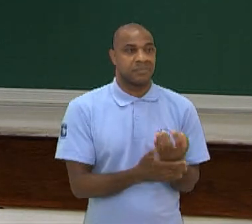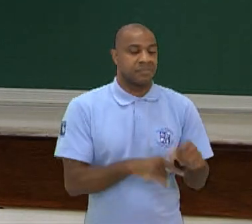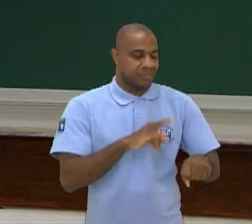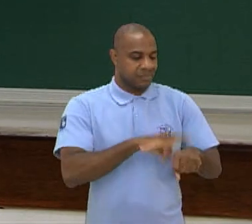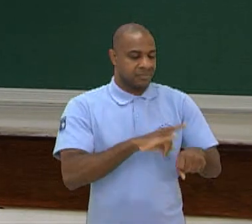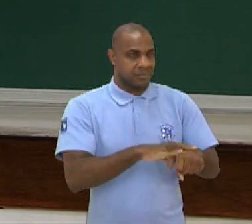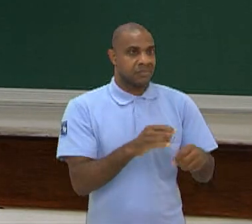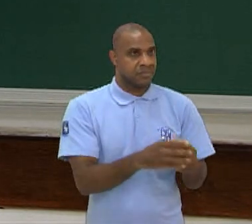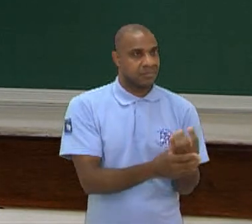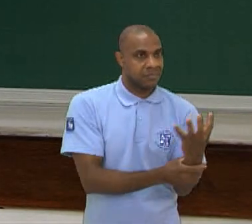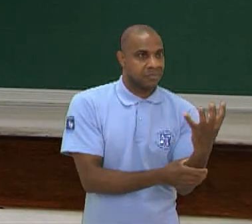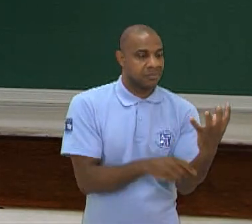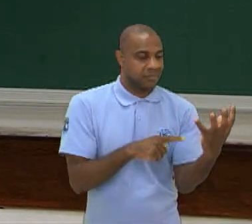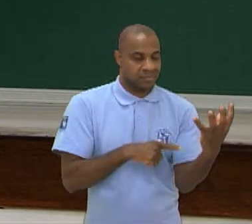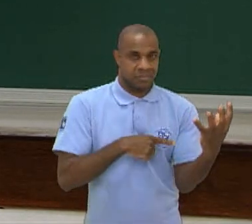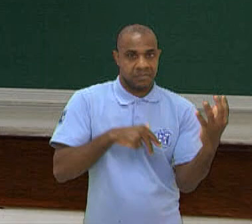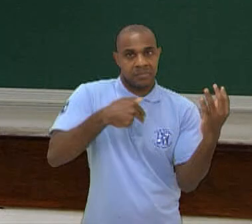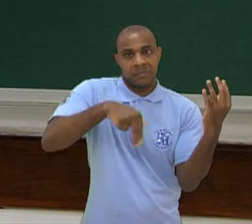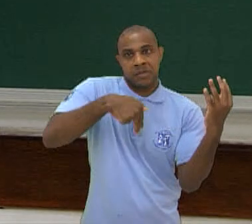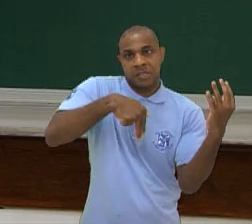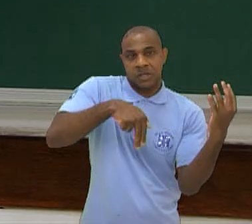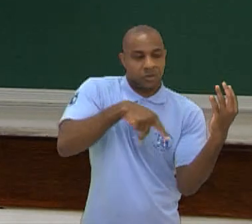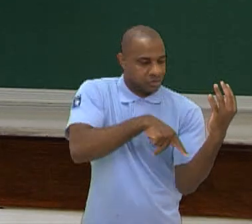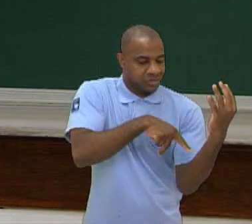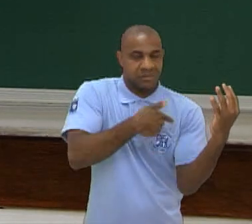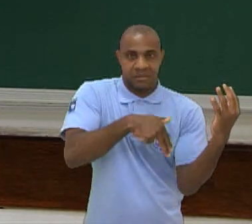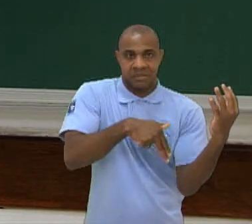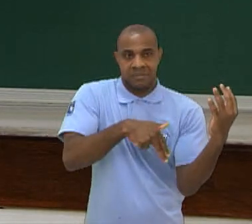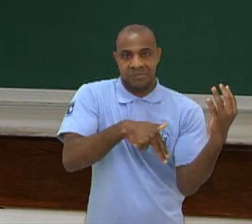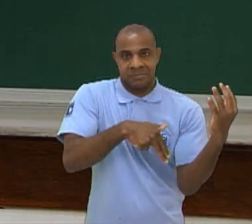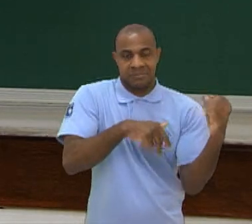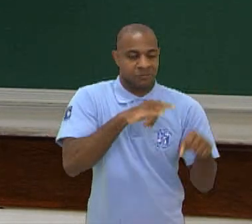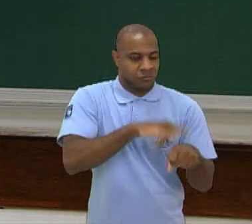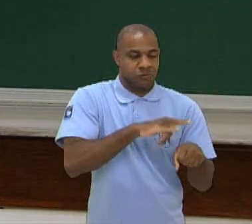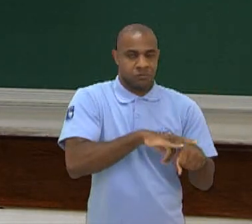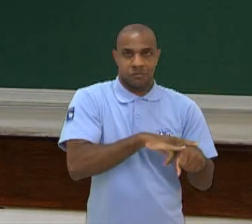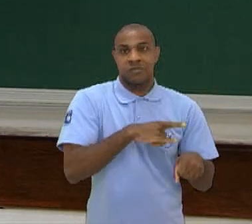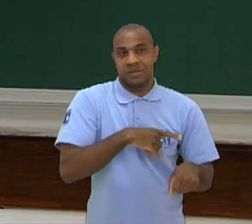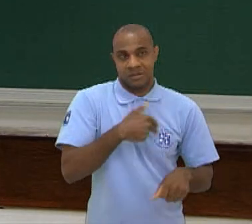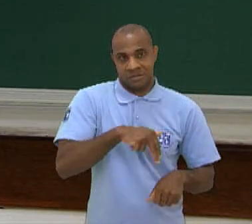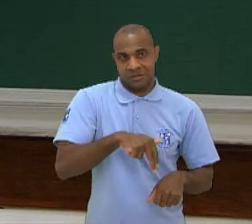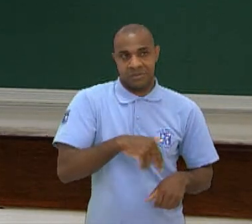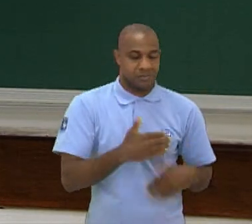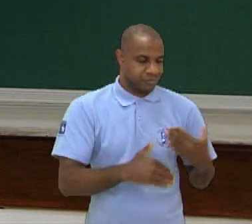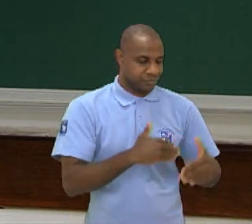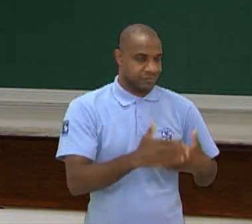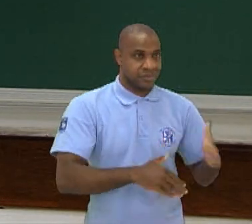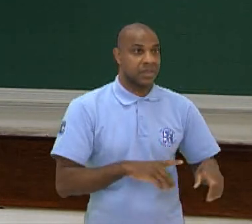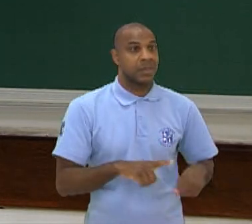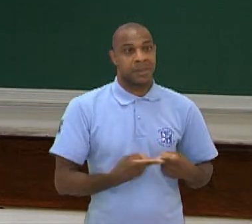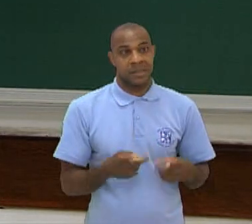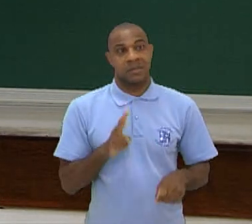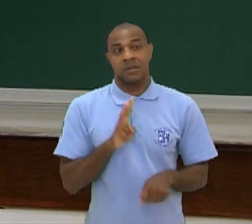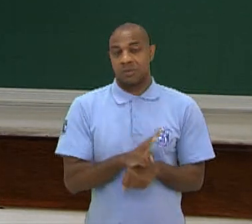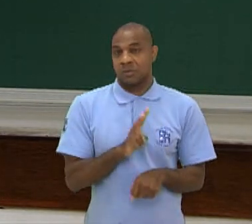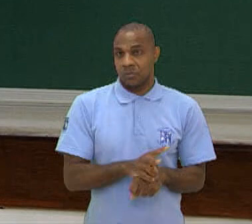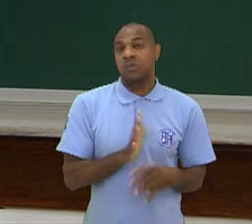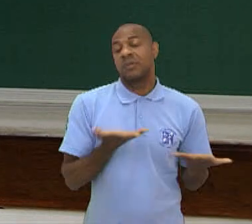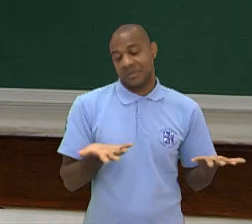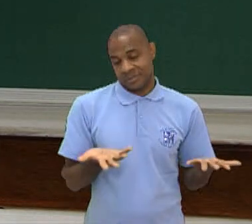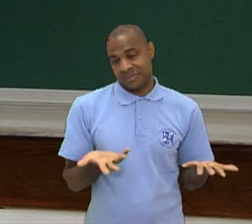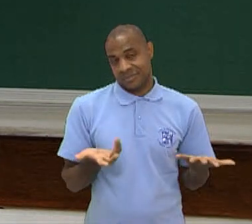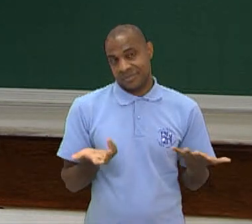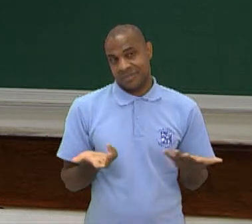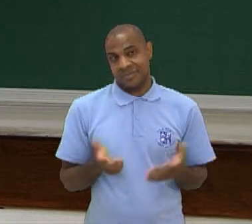na urina você tem compostos nitrogenados que são absorvíveis pela planta. Então, é verdade também, né? Claro que você tome cuidado, fazendo favor, onde você vai fazer o xixi, você